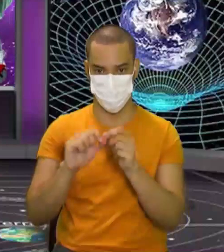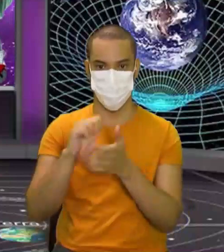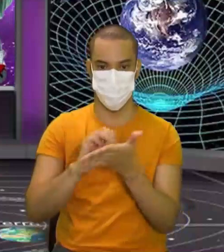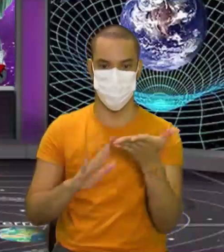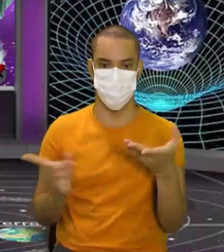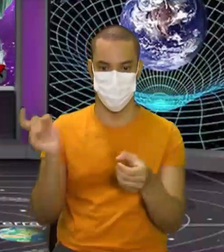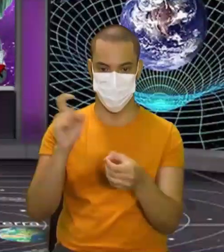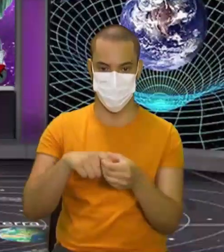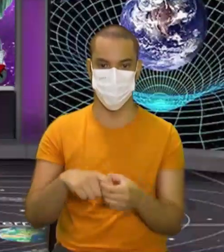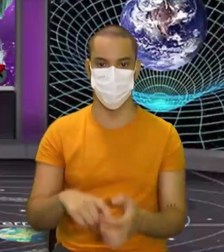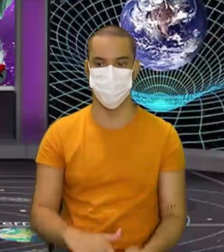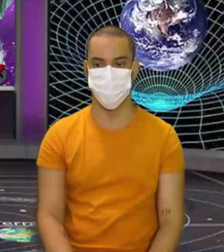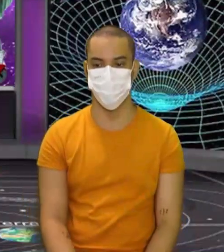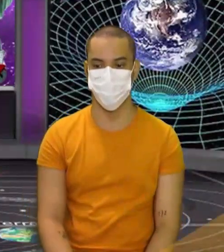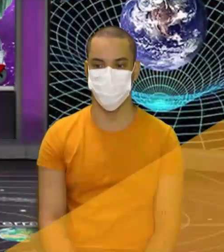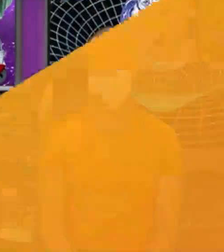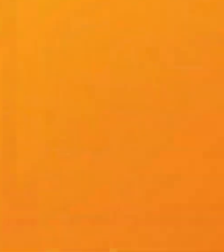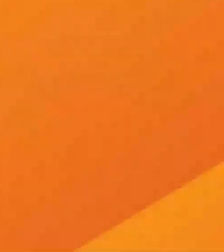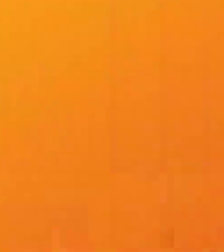já nós voltamos aí.